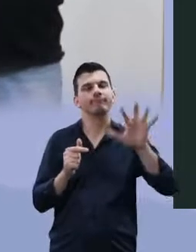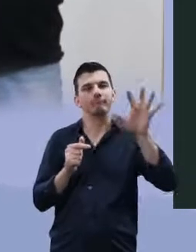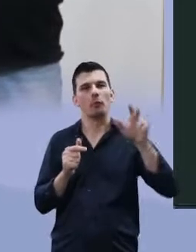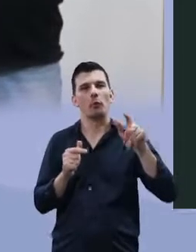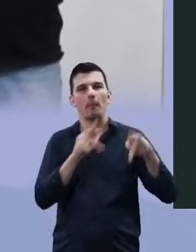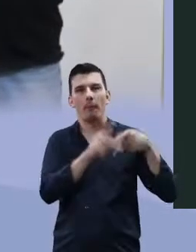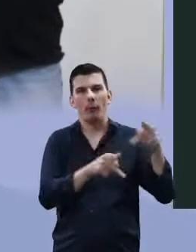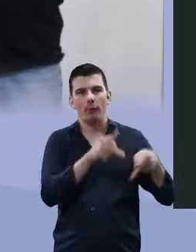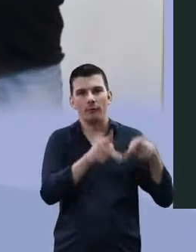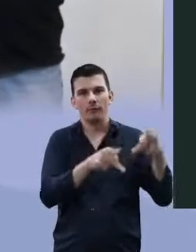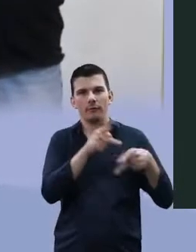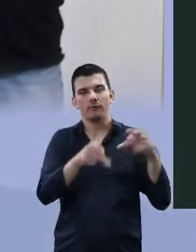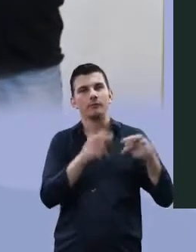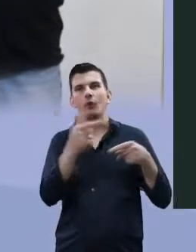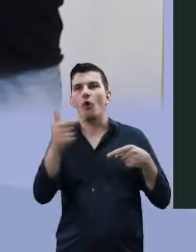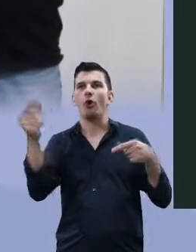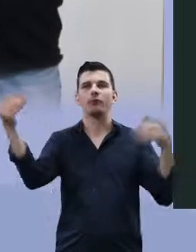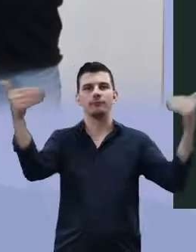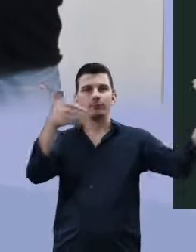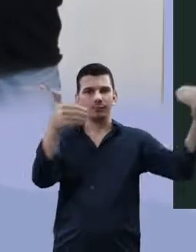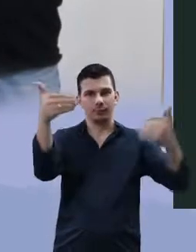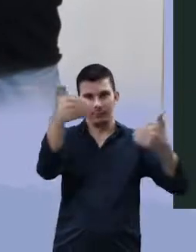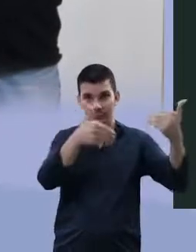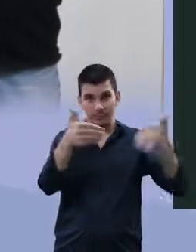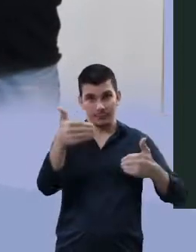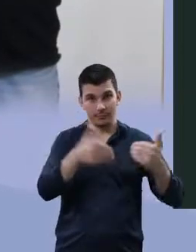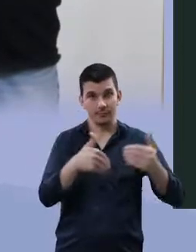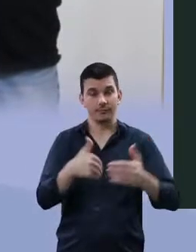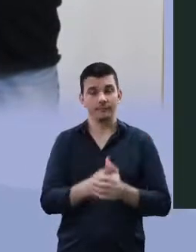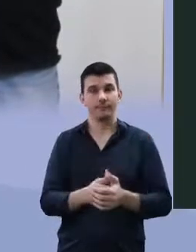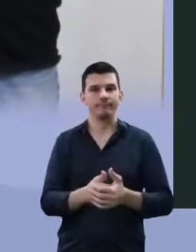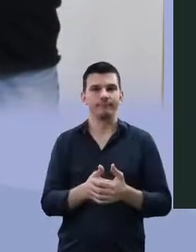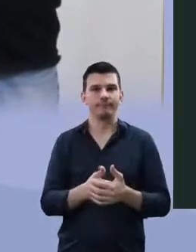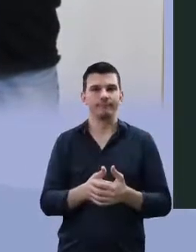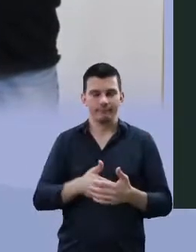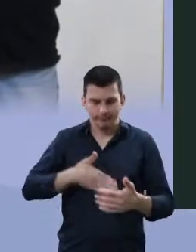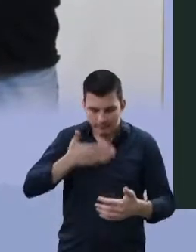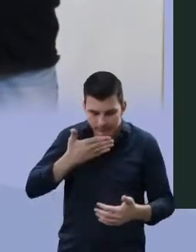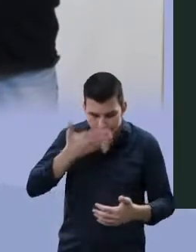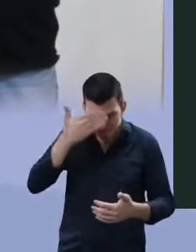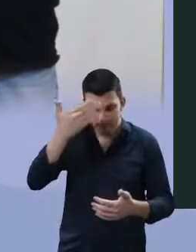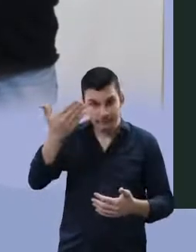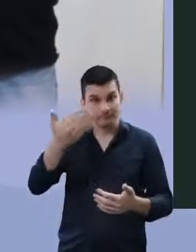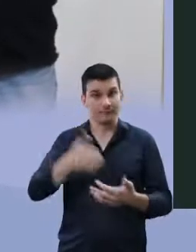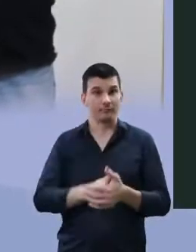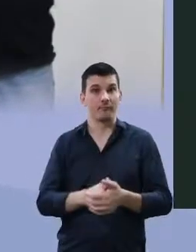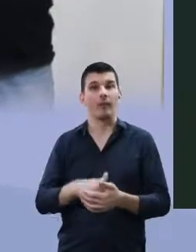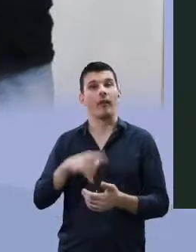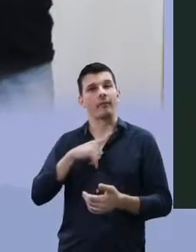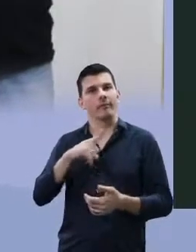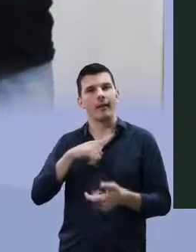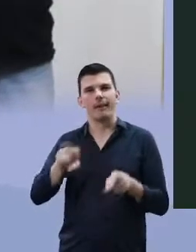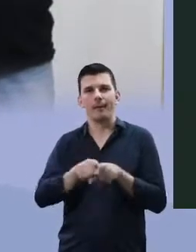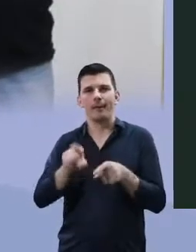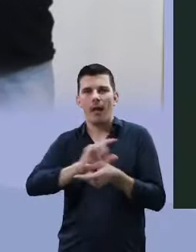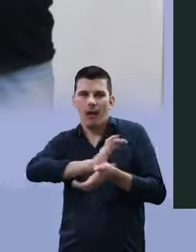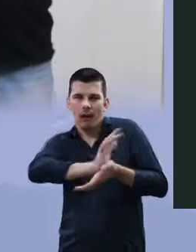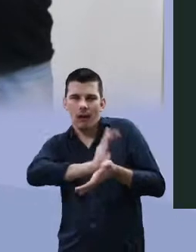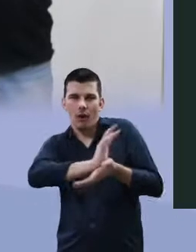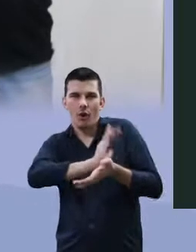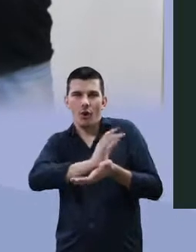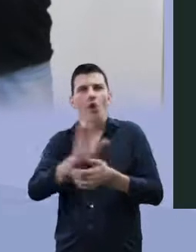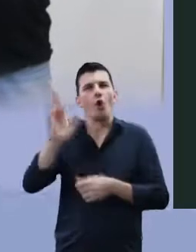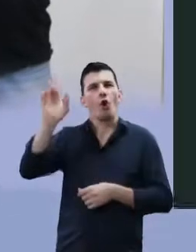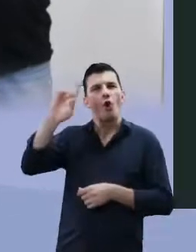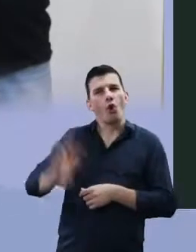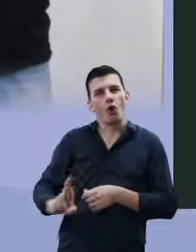contra os oriundos, né, as populações oriundas do Oriente Médio. Tem os racismos também